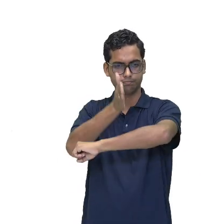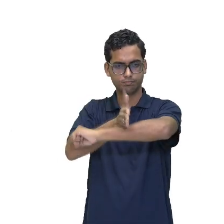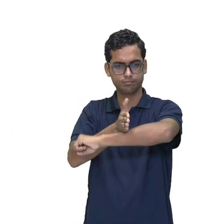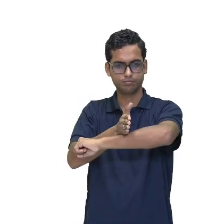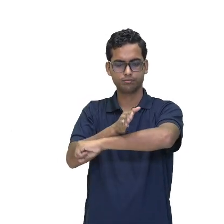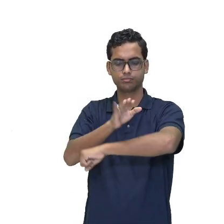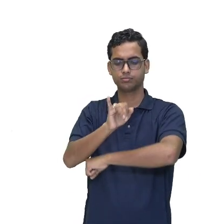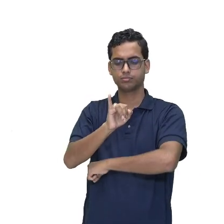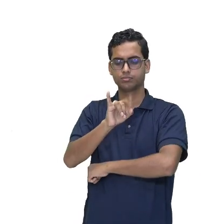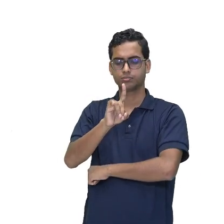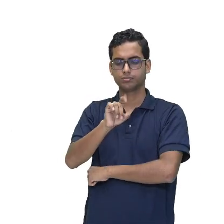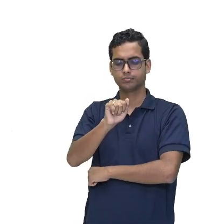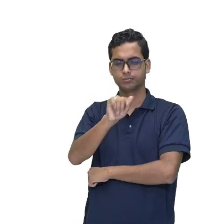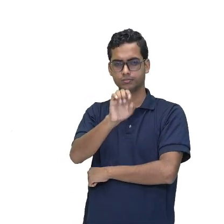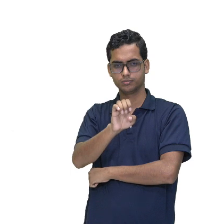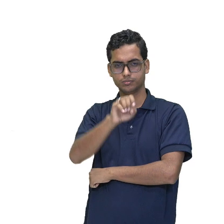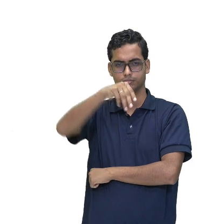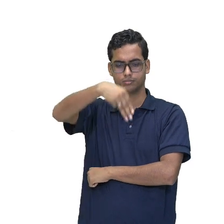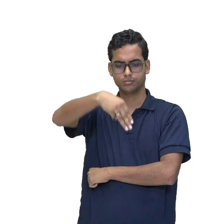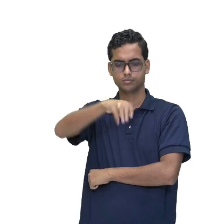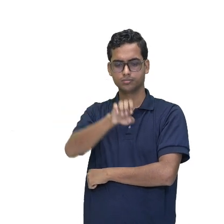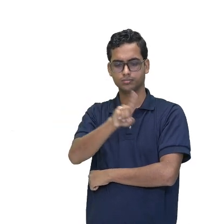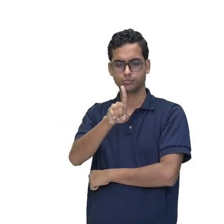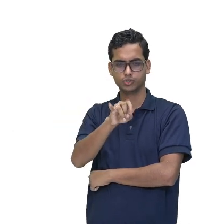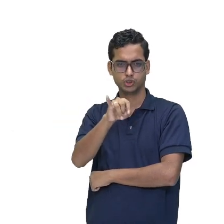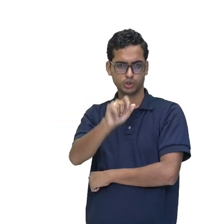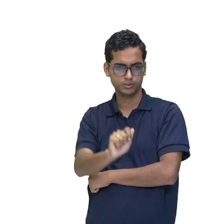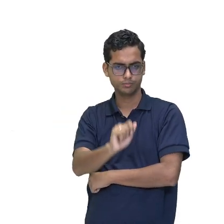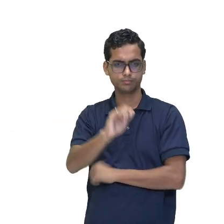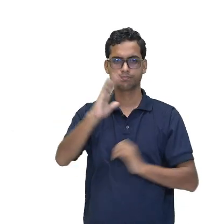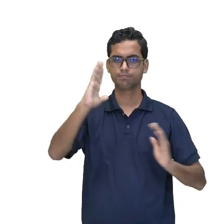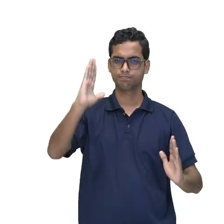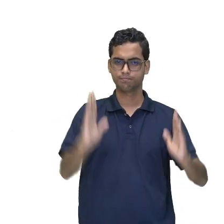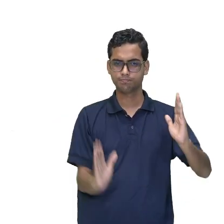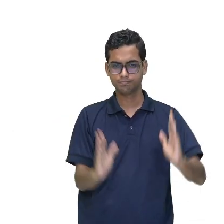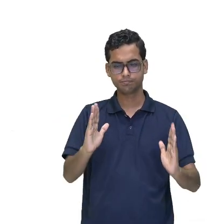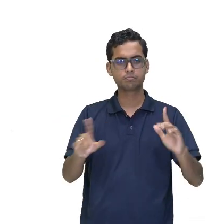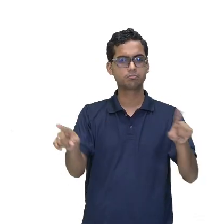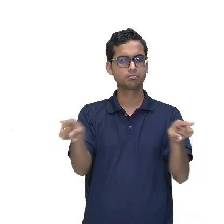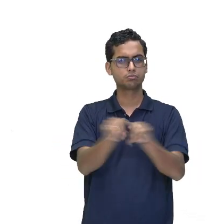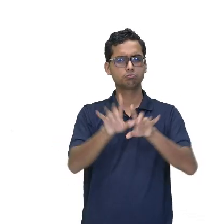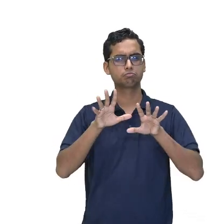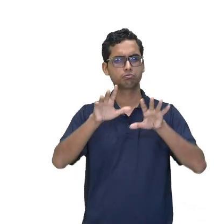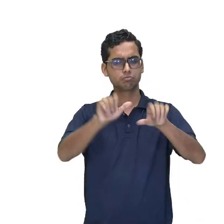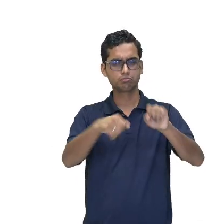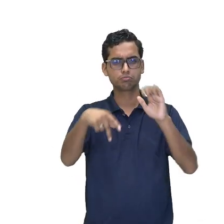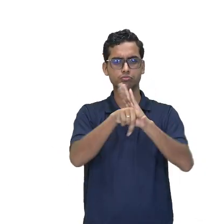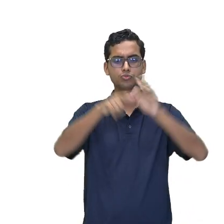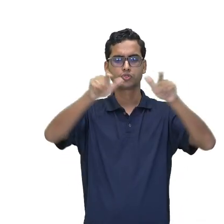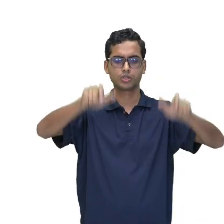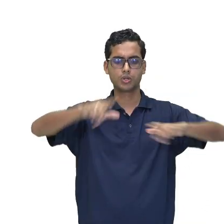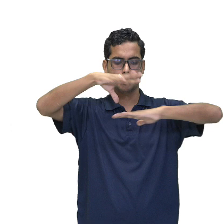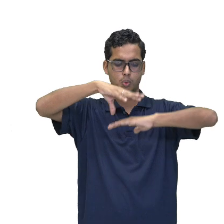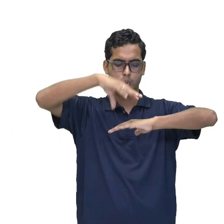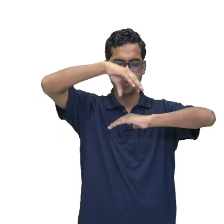Idade Média, tá bom? Nós temos ali também ainda nesse período a chamada tomada de Constantinopla